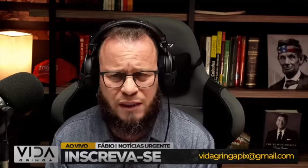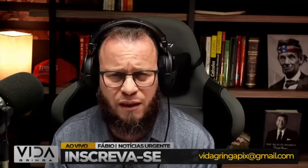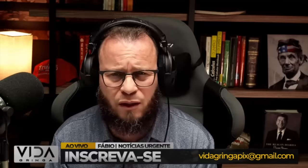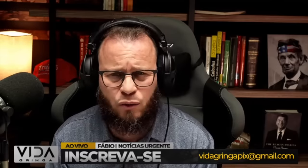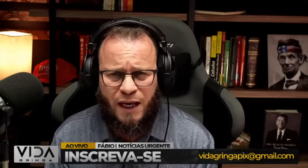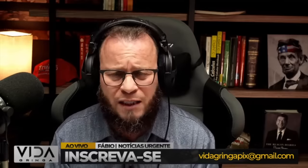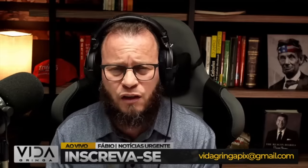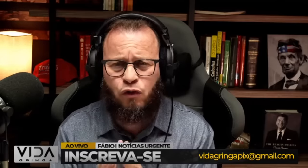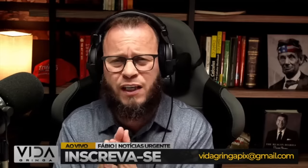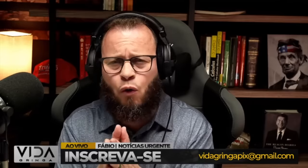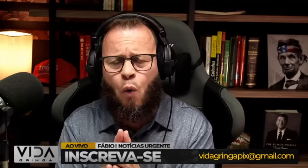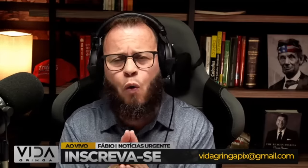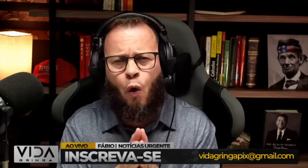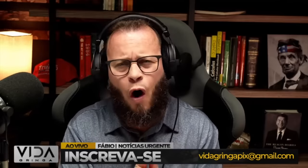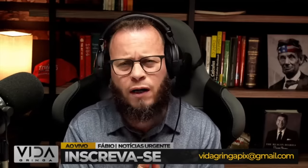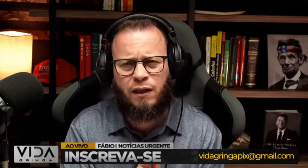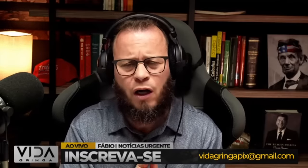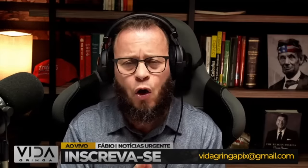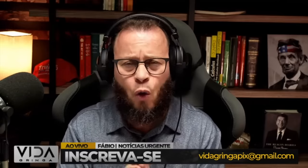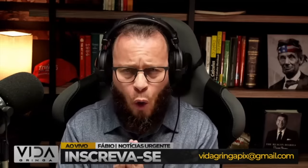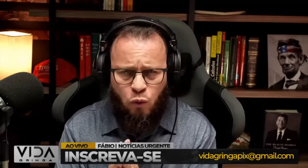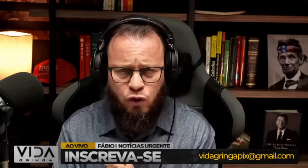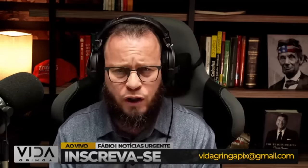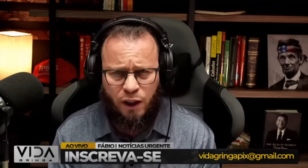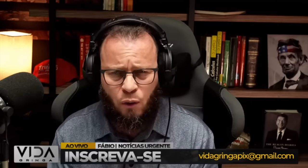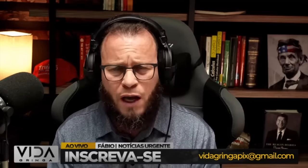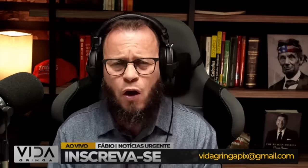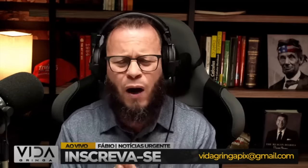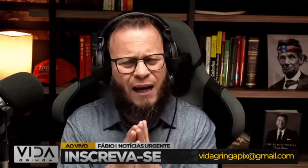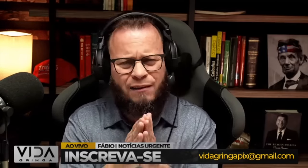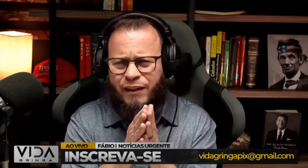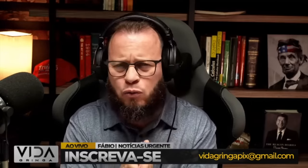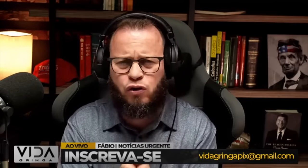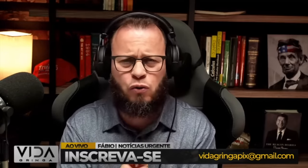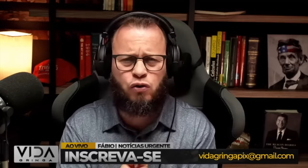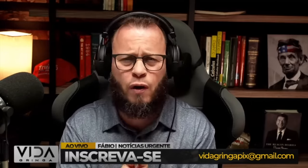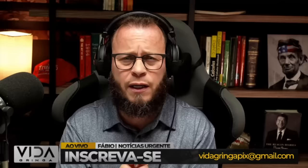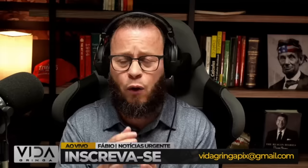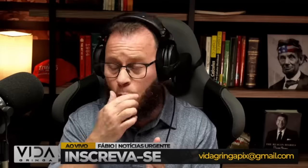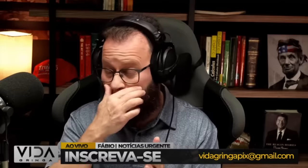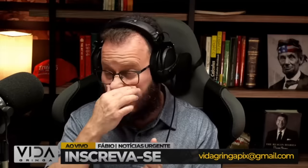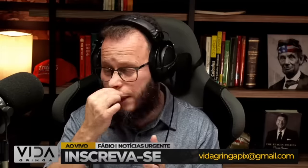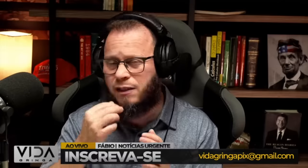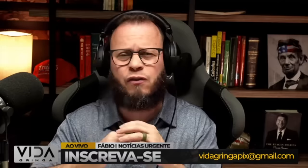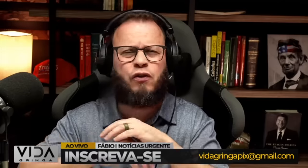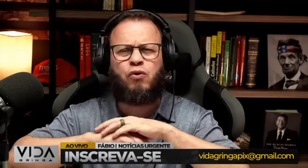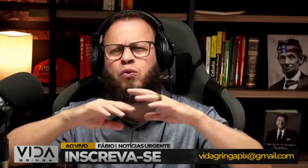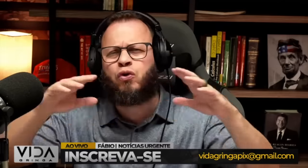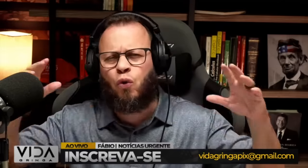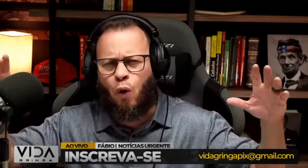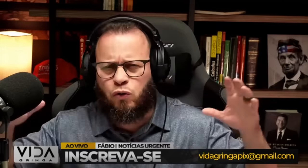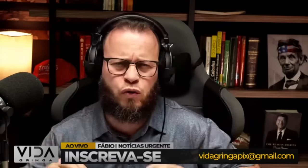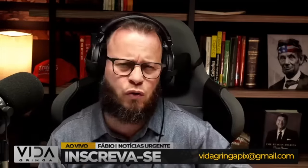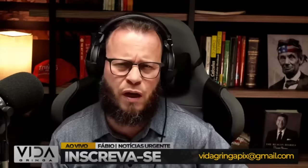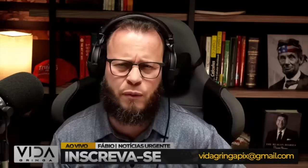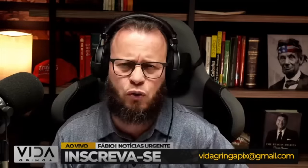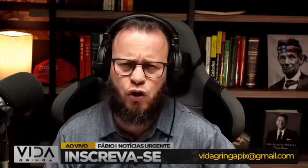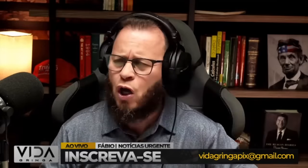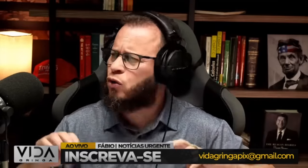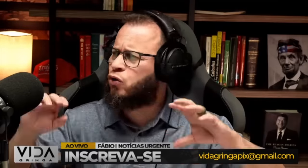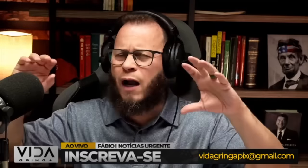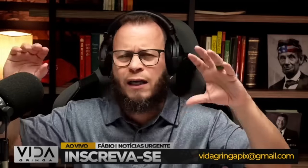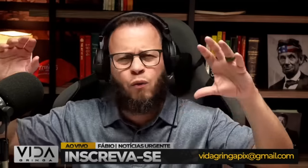acontecendo se você concorda com o Girão cara dê o seu joinha compartilha esse vídeo com todos os seus